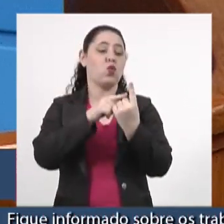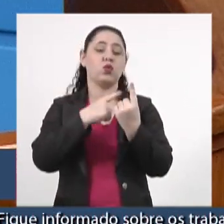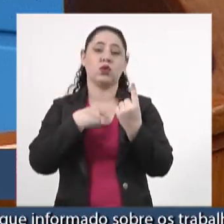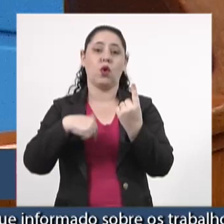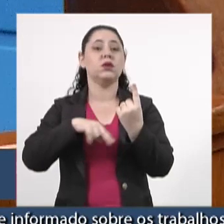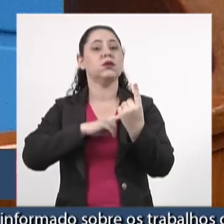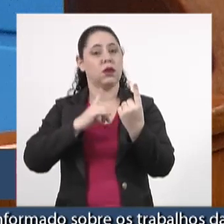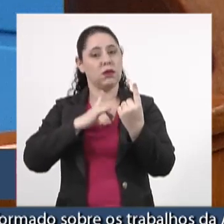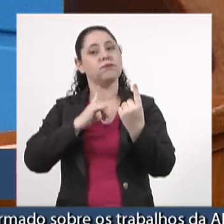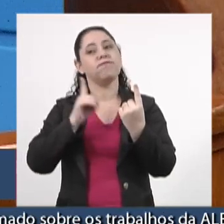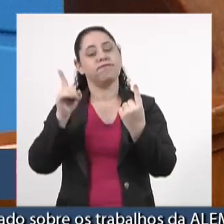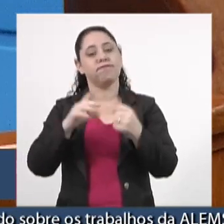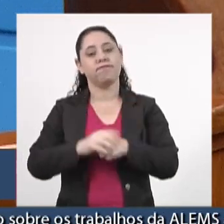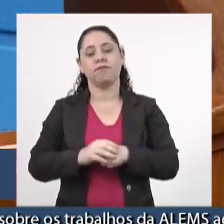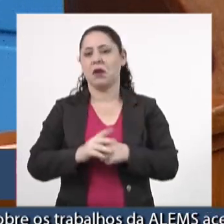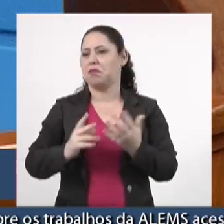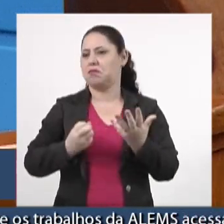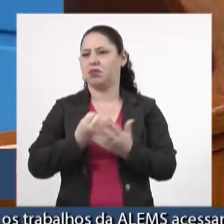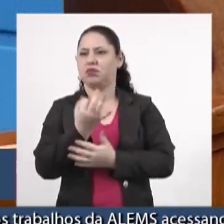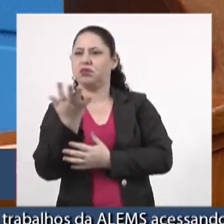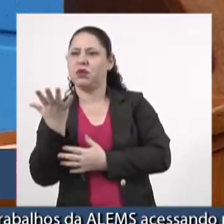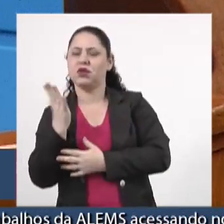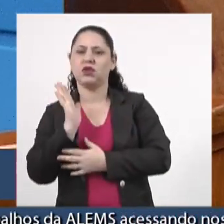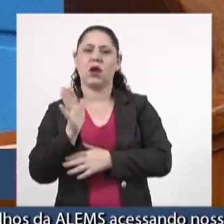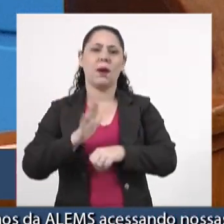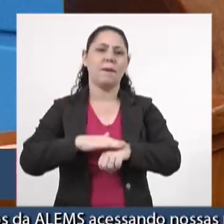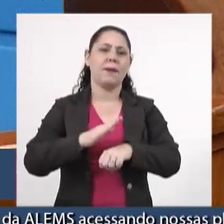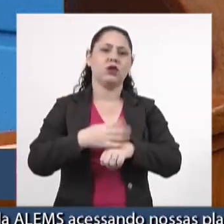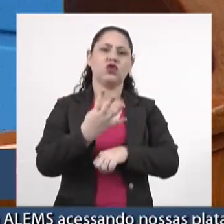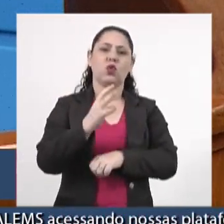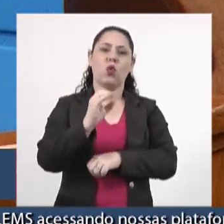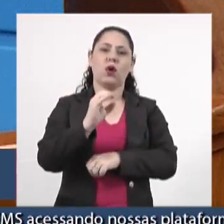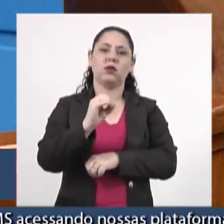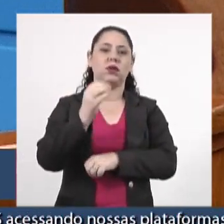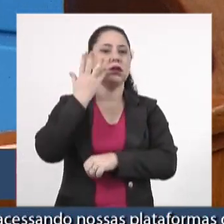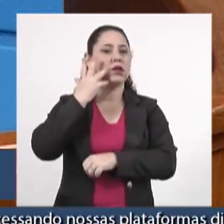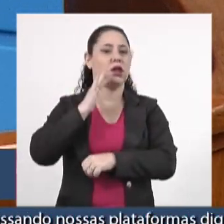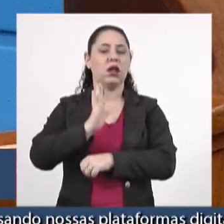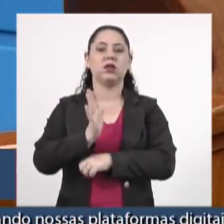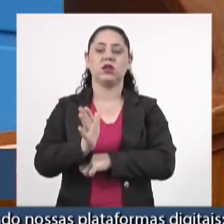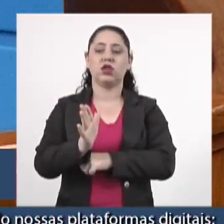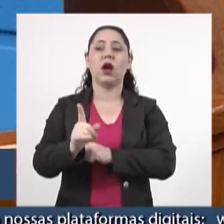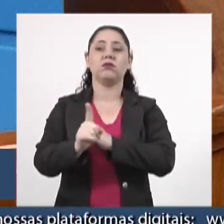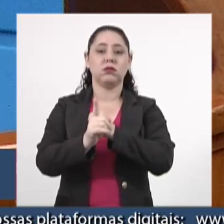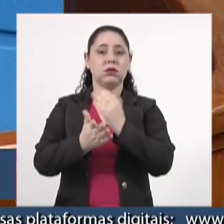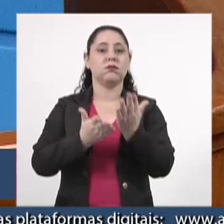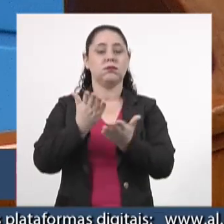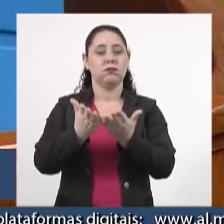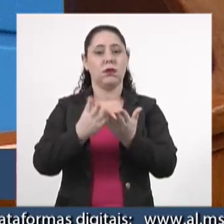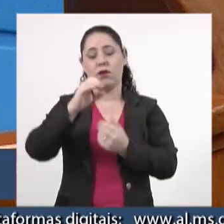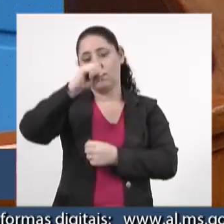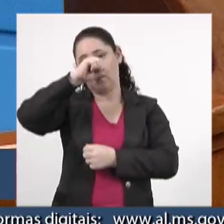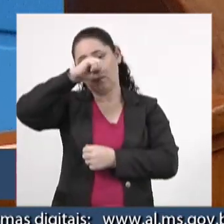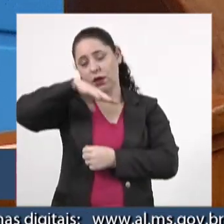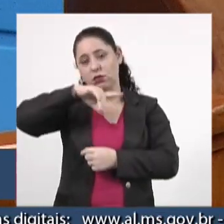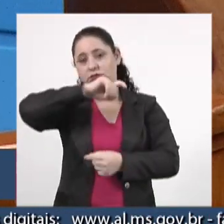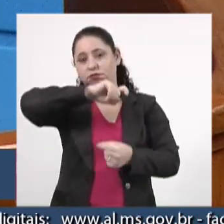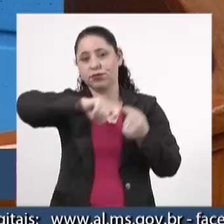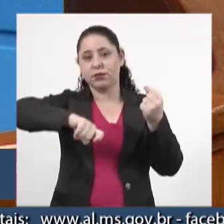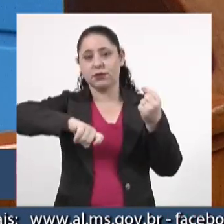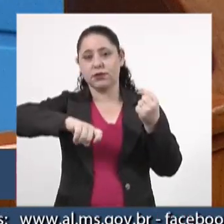nós temos lá, e são inúmeros. Já acolhemos mais de 400 crianças, né, e a sua maioria vítima de abuso